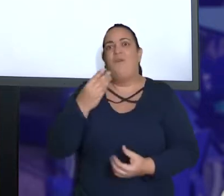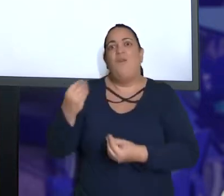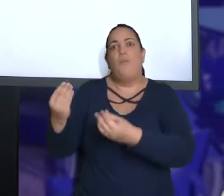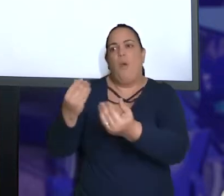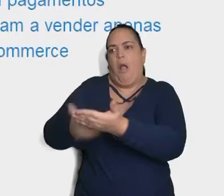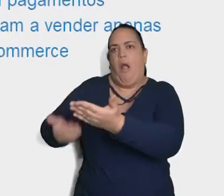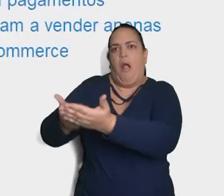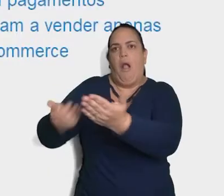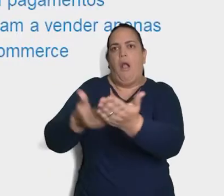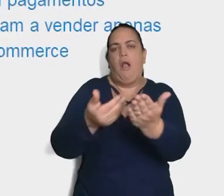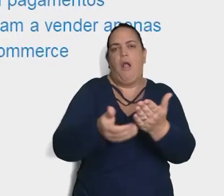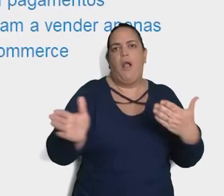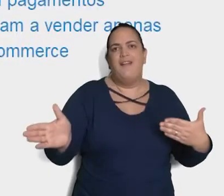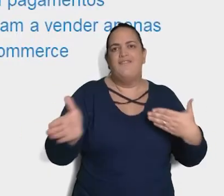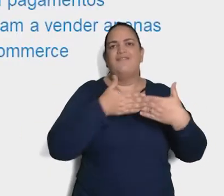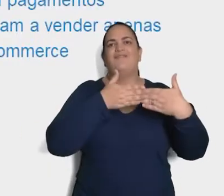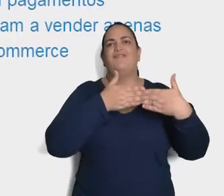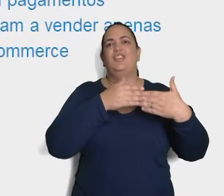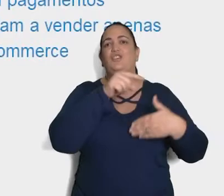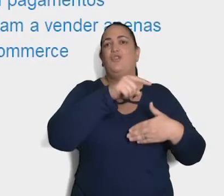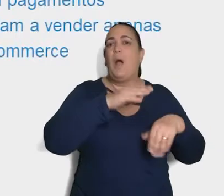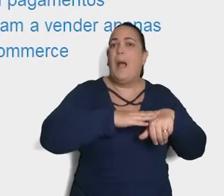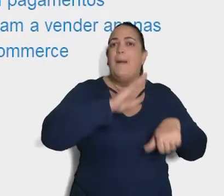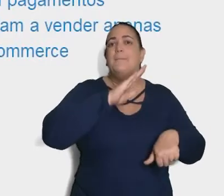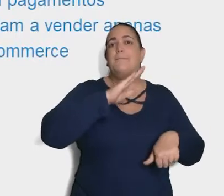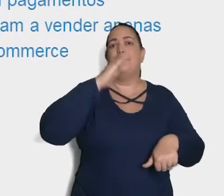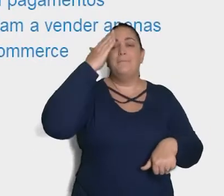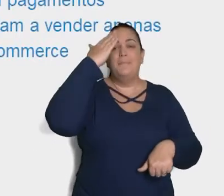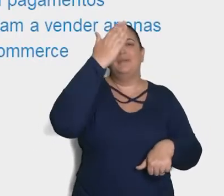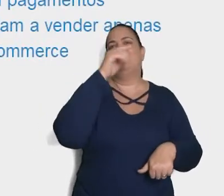loja da sua rede. Segundo ponto importante que a